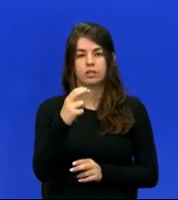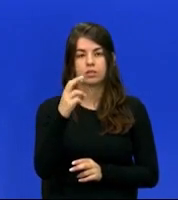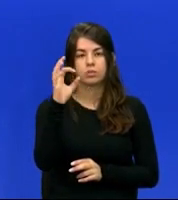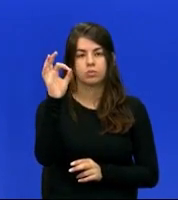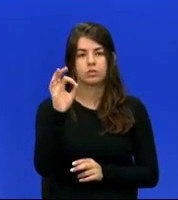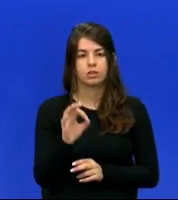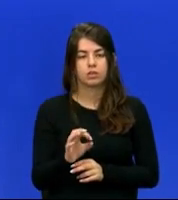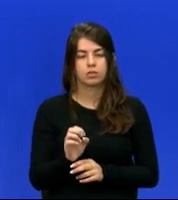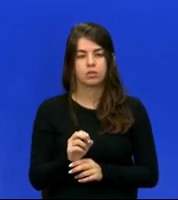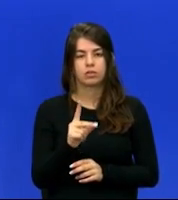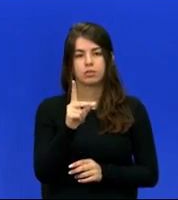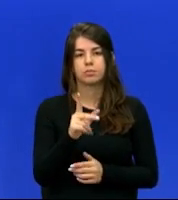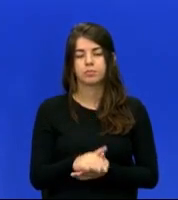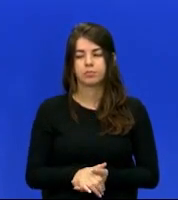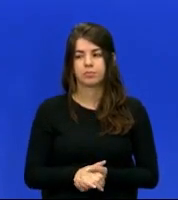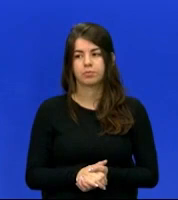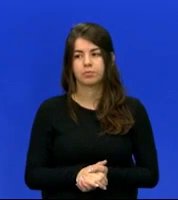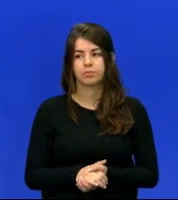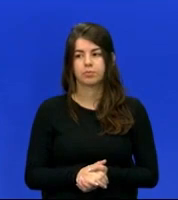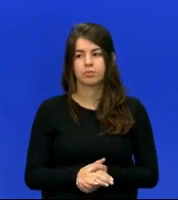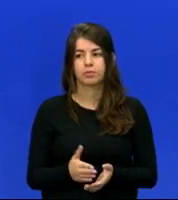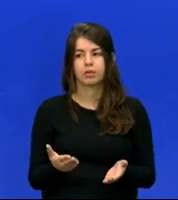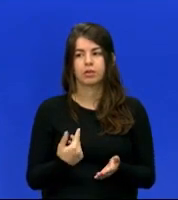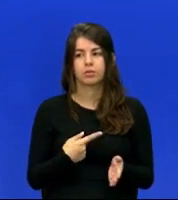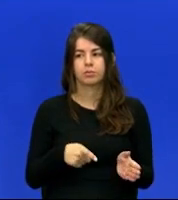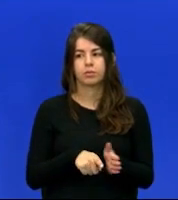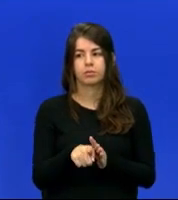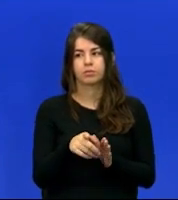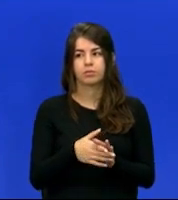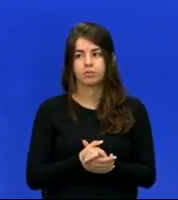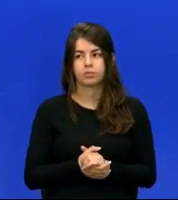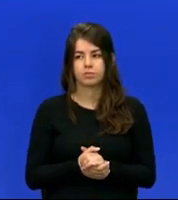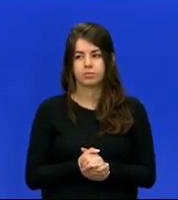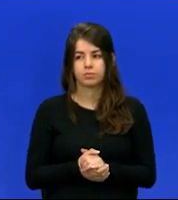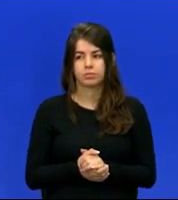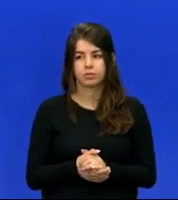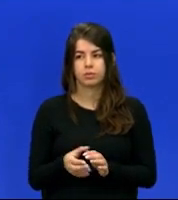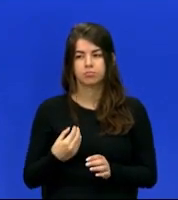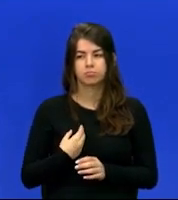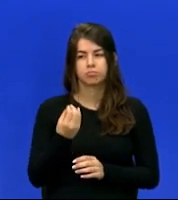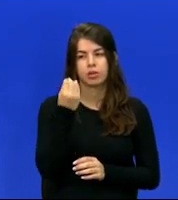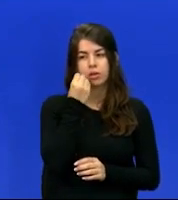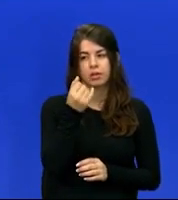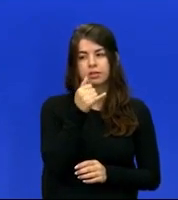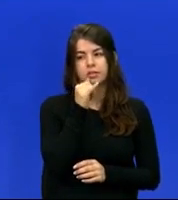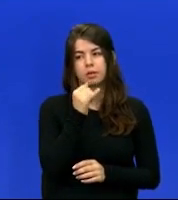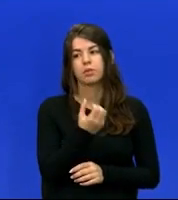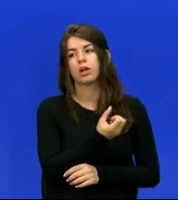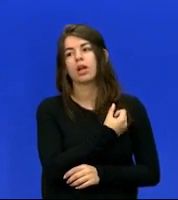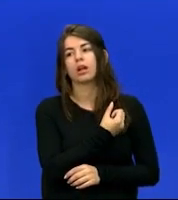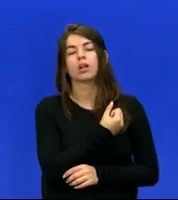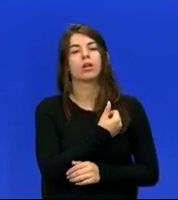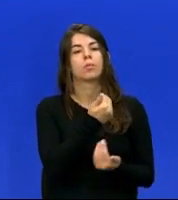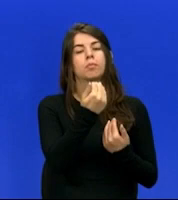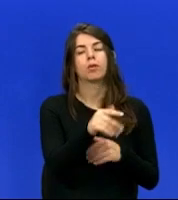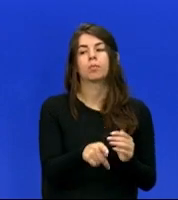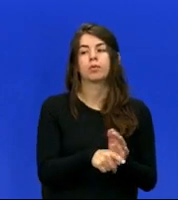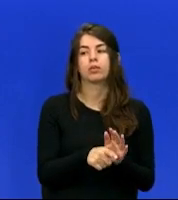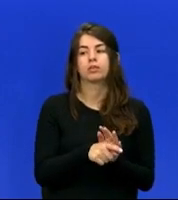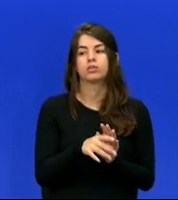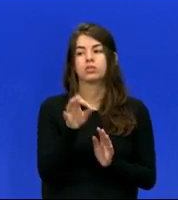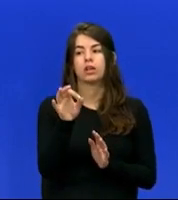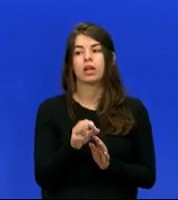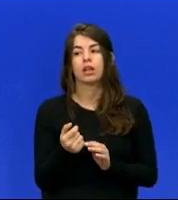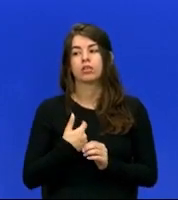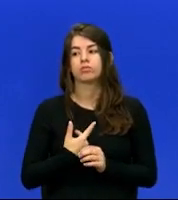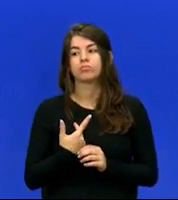95,95%. Ok? Vamos a uma interatividade? Suponha que as notas dos alunos de uma turma de estatística